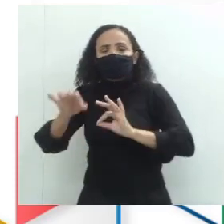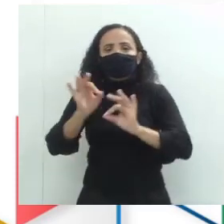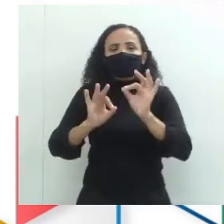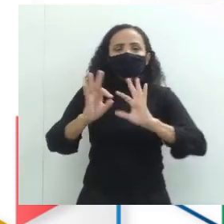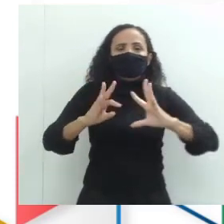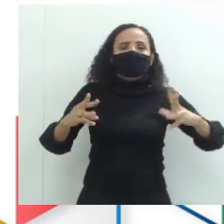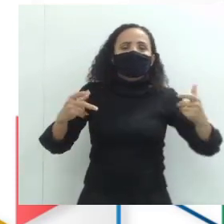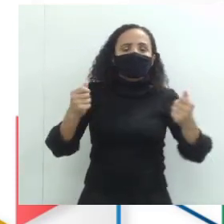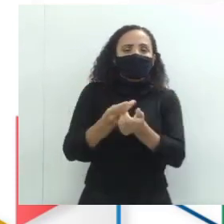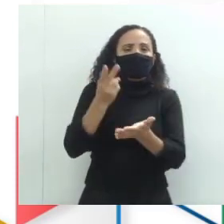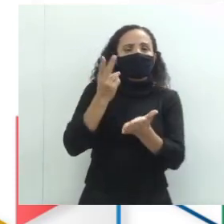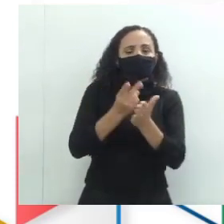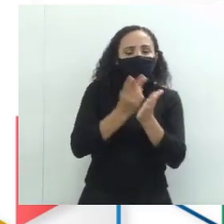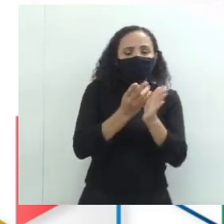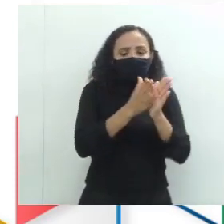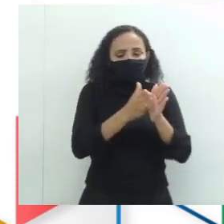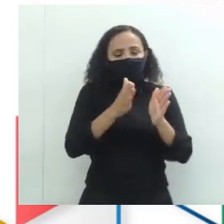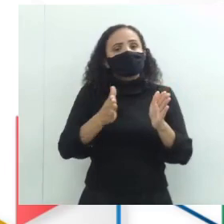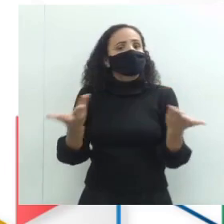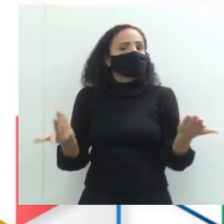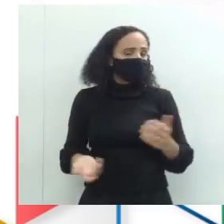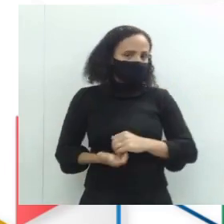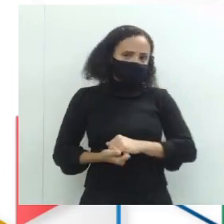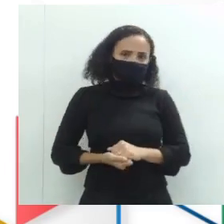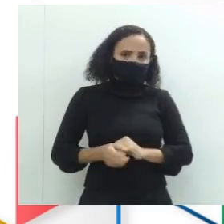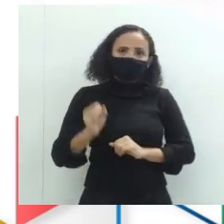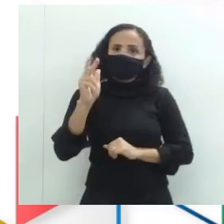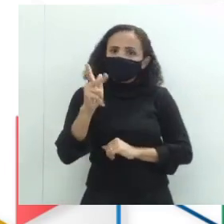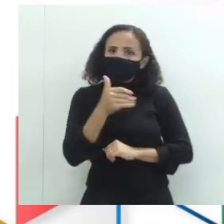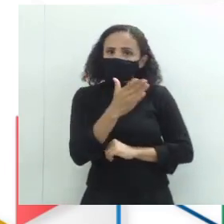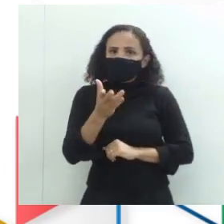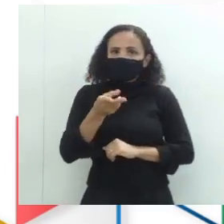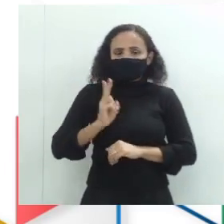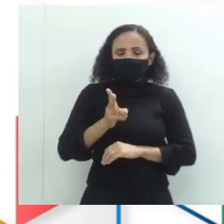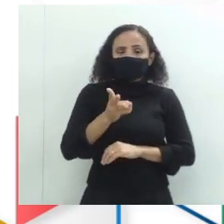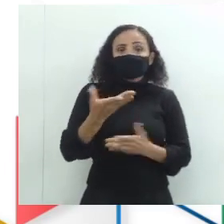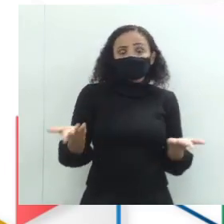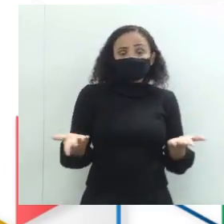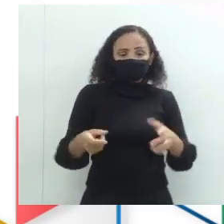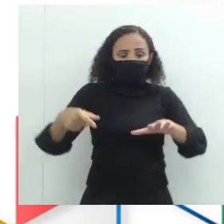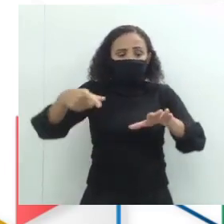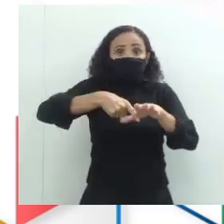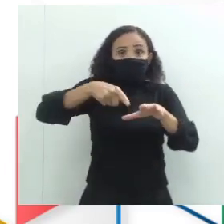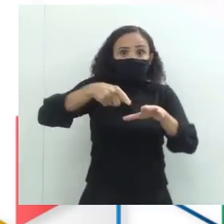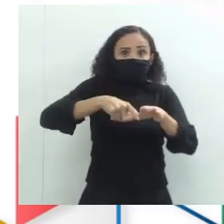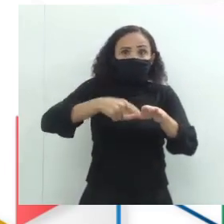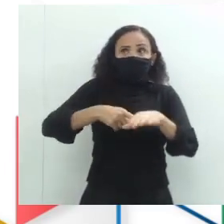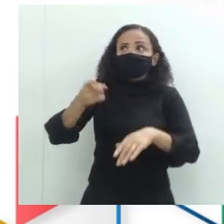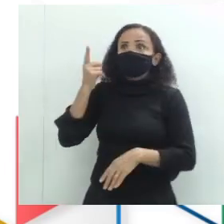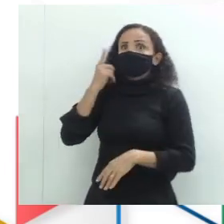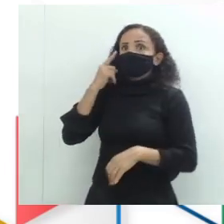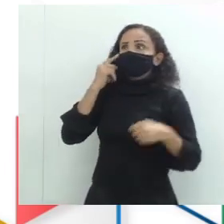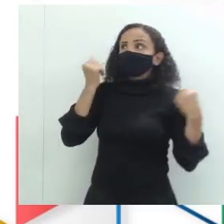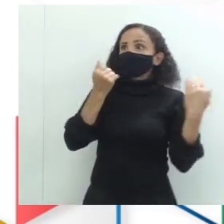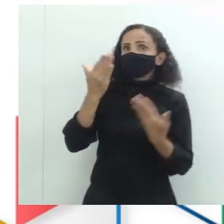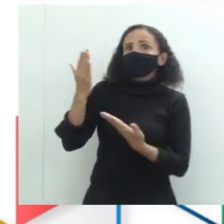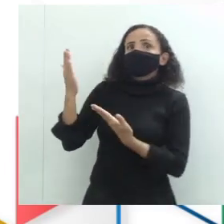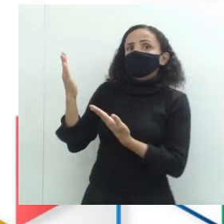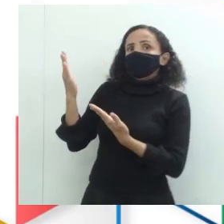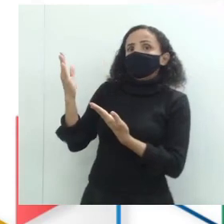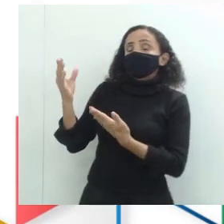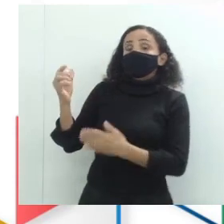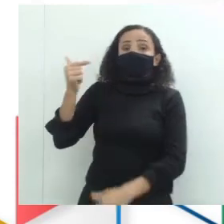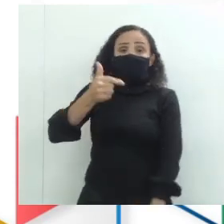ou inequação, que é o tamanho do seu pé. Ok? Segue comigo. Um exemplo claro, um pé com 23